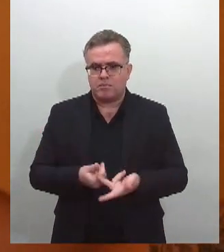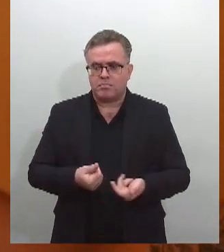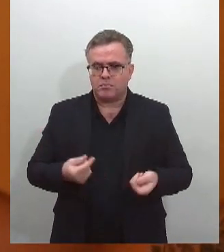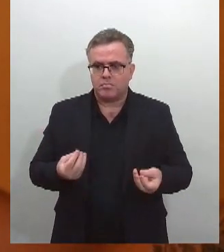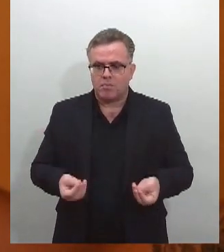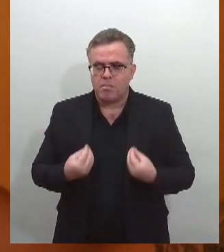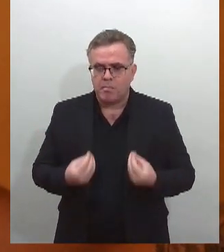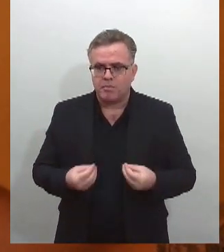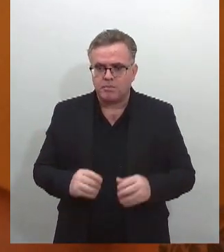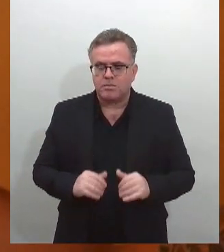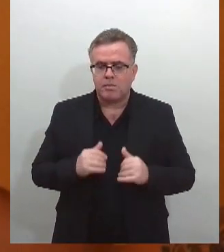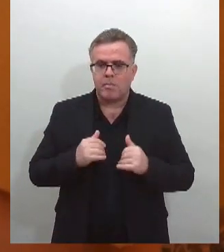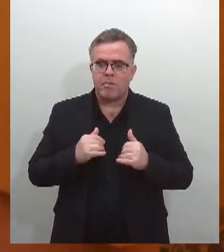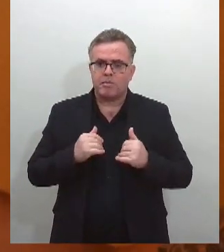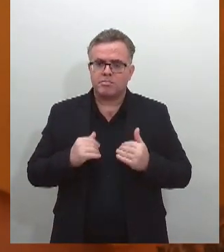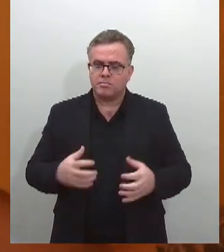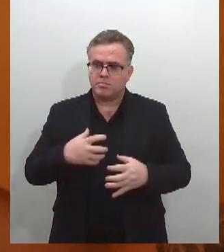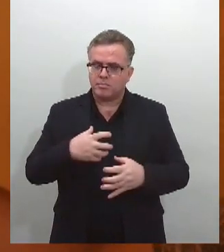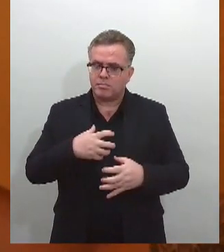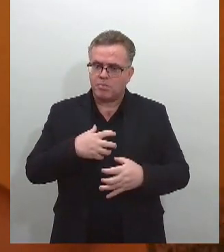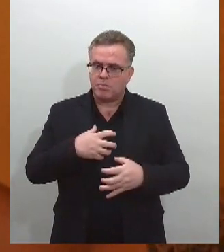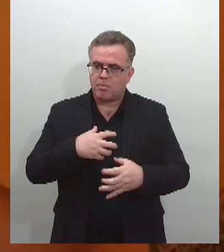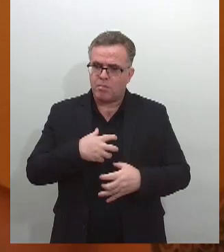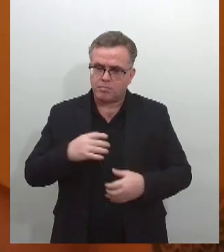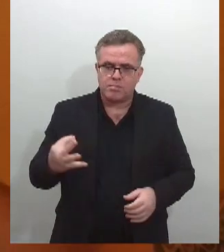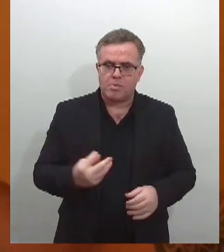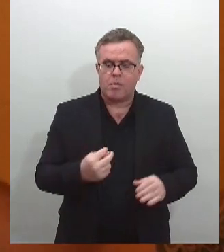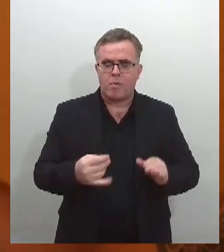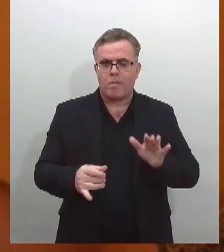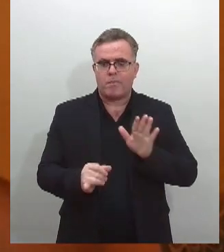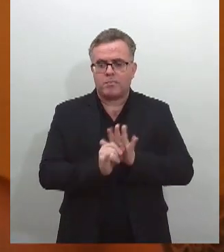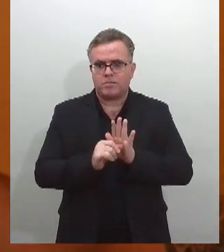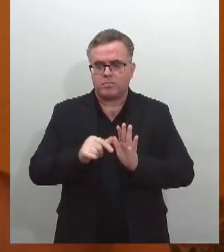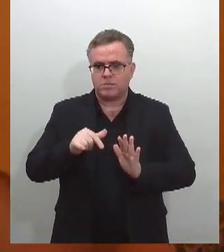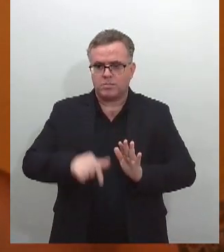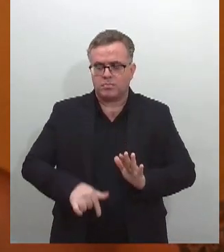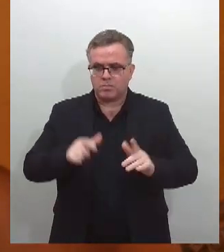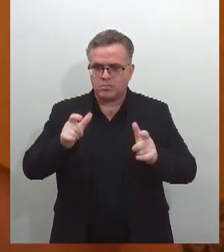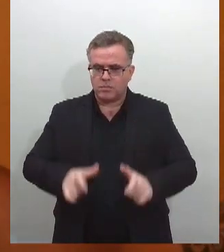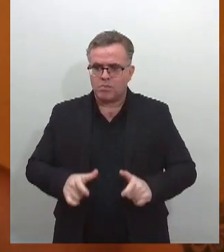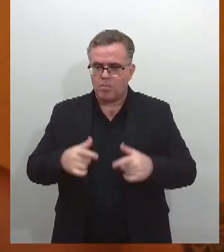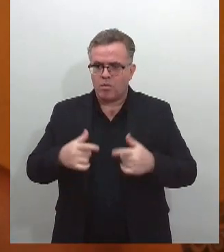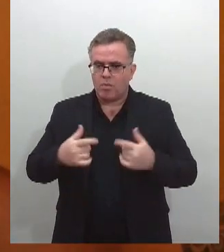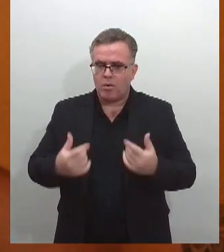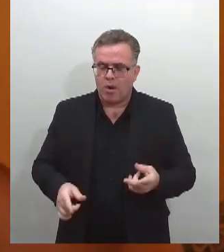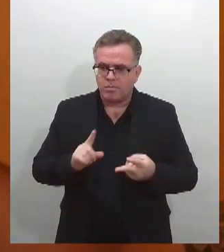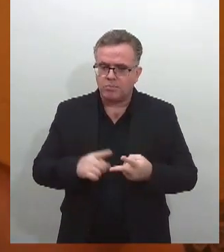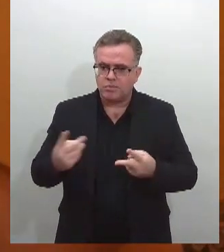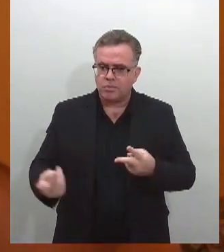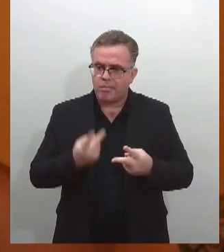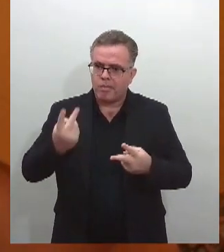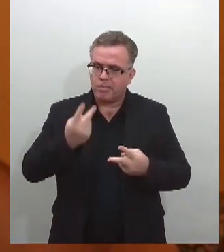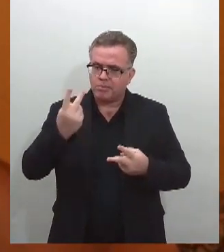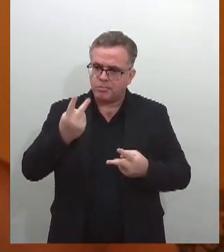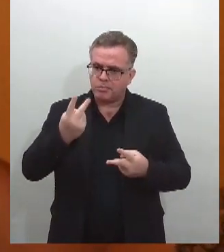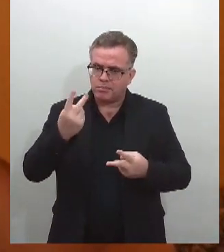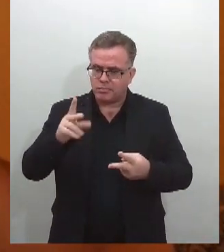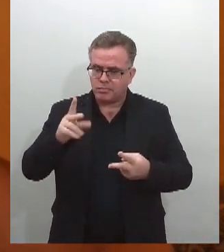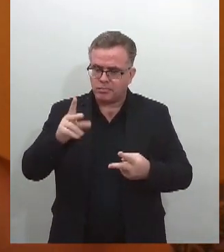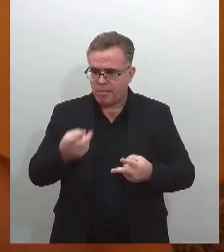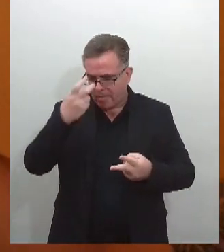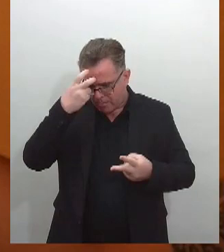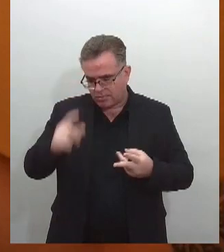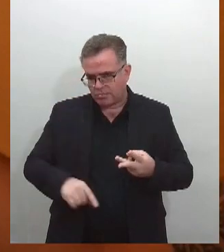que mexe com toda a identidade local, em primeiro lugar, depois com a valorização da cultura e dos